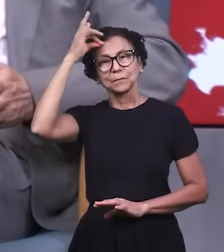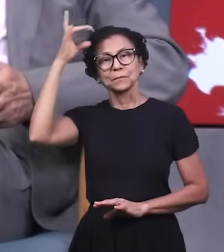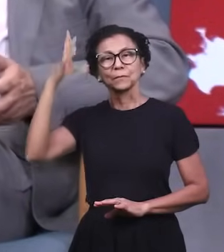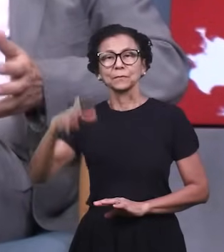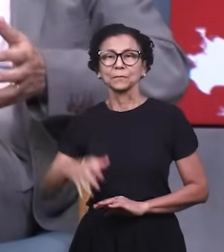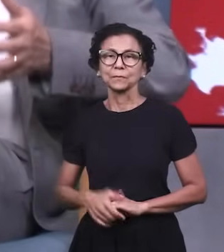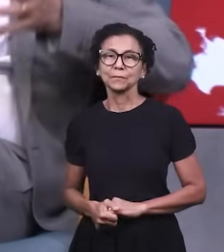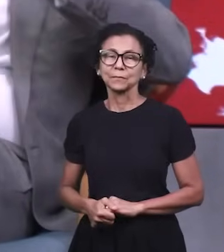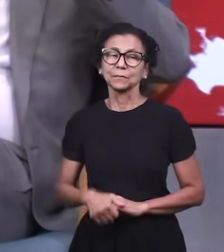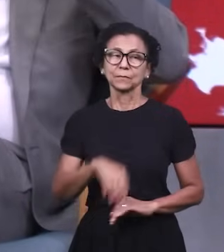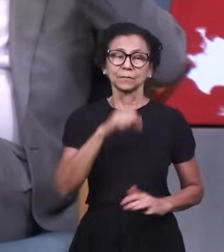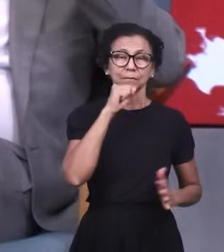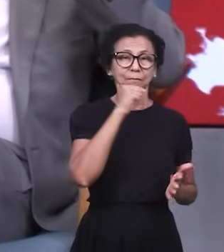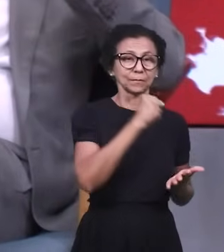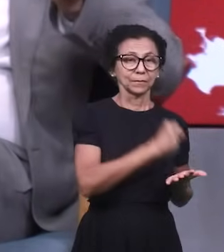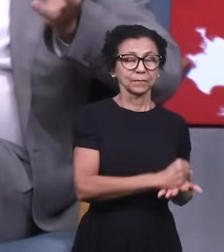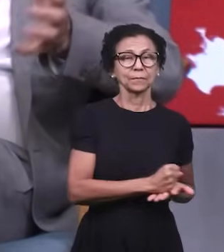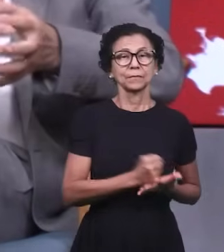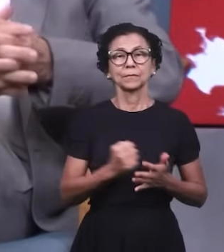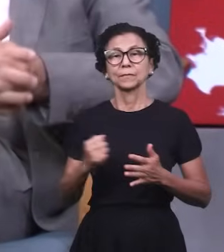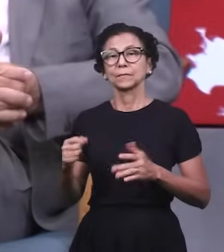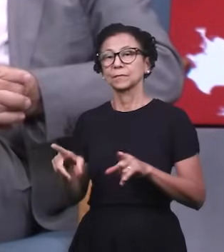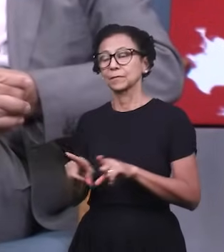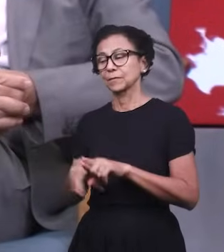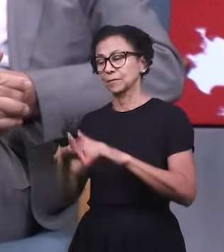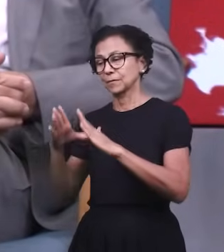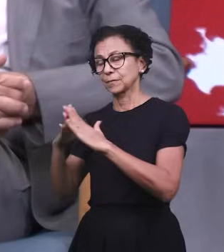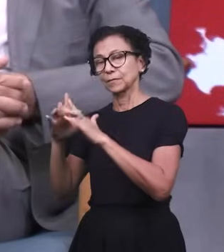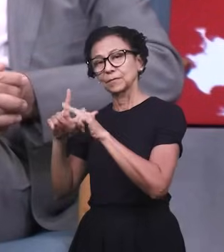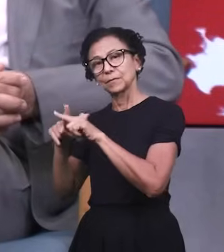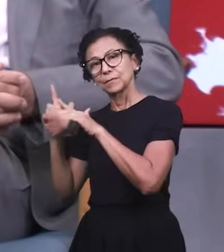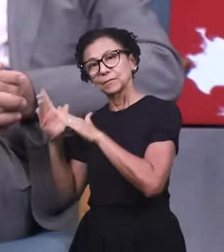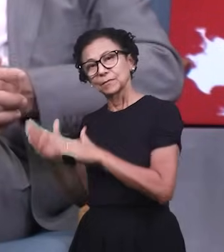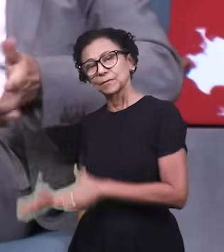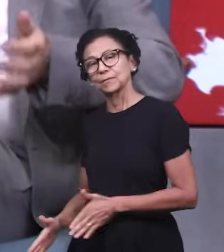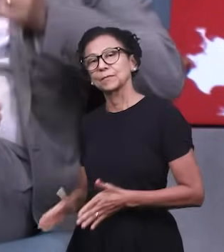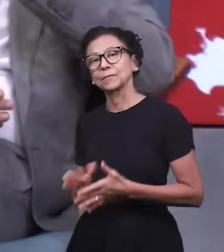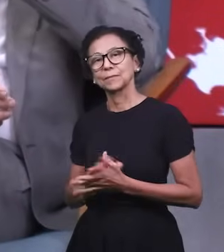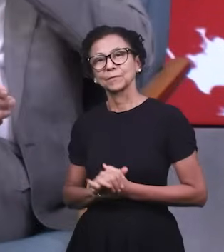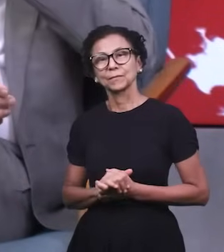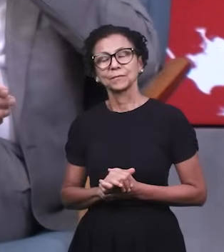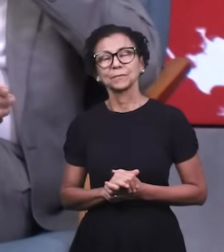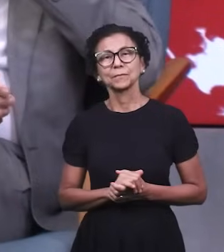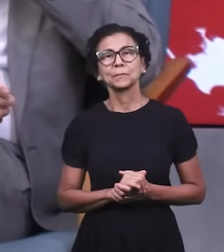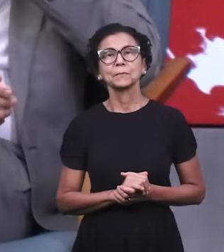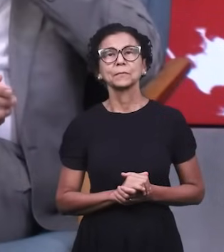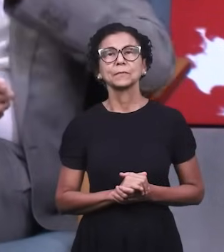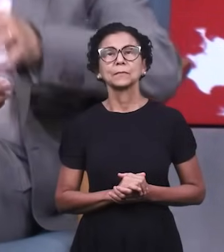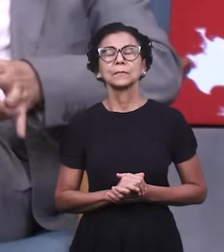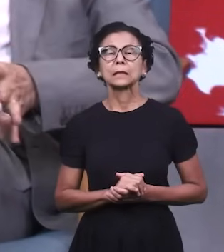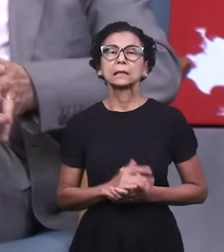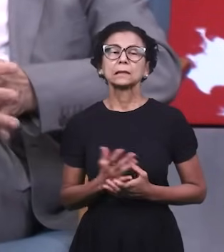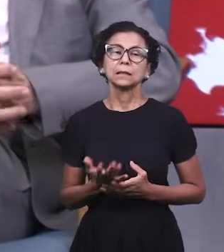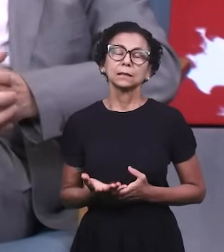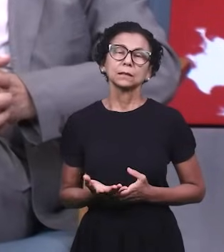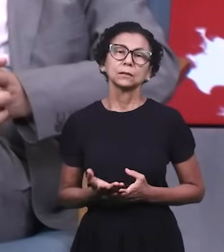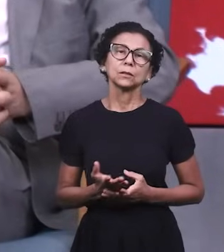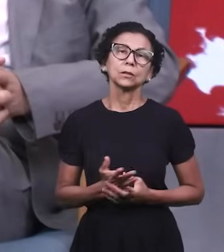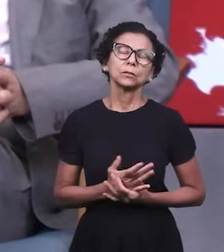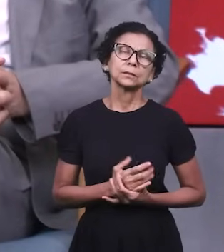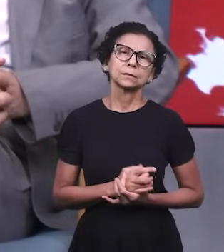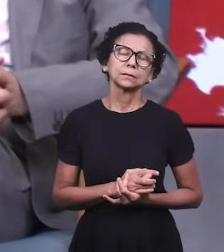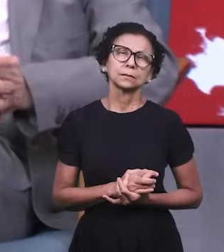na igreja, Jesus teve toda essa plenitude. E nós falamos, né,